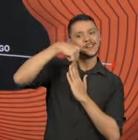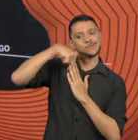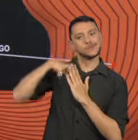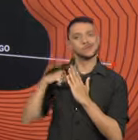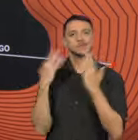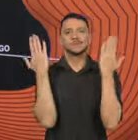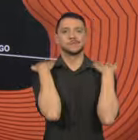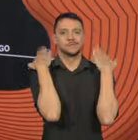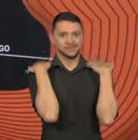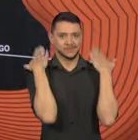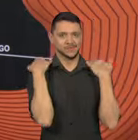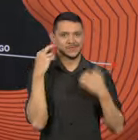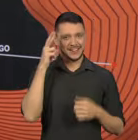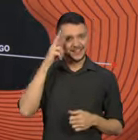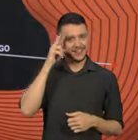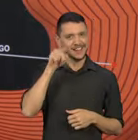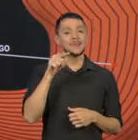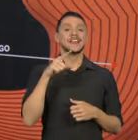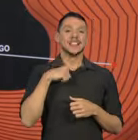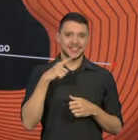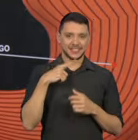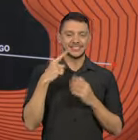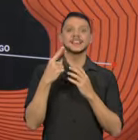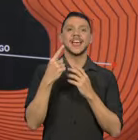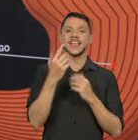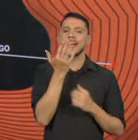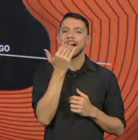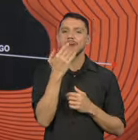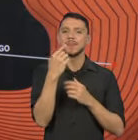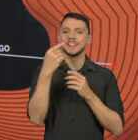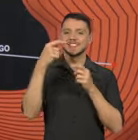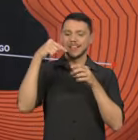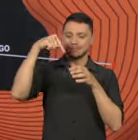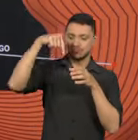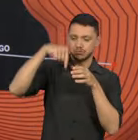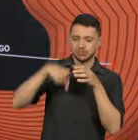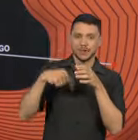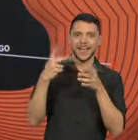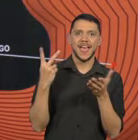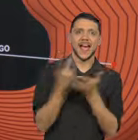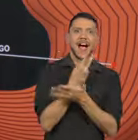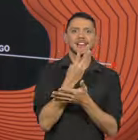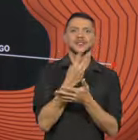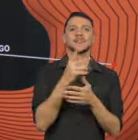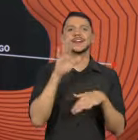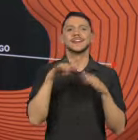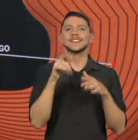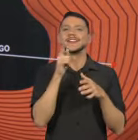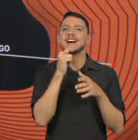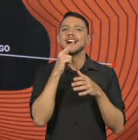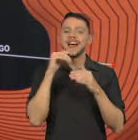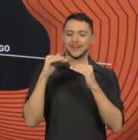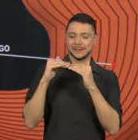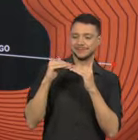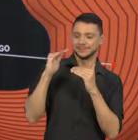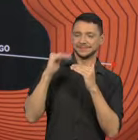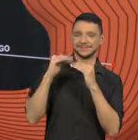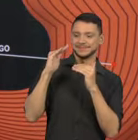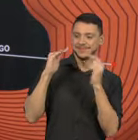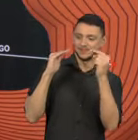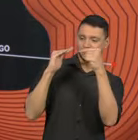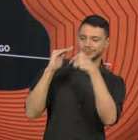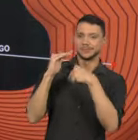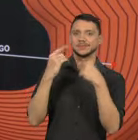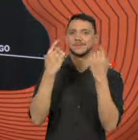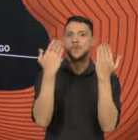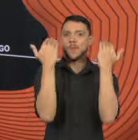você engasga? Né? Você engasga por quê? Porque o alimento desceu no lugar errado. Às vezes a água pega lá no meio do caminho epiglote abrindo, né? E vai para onde não